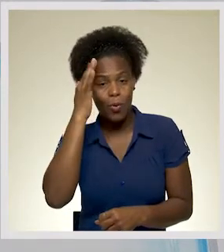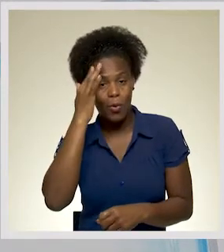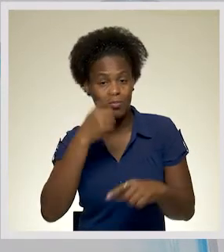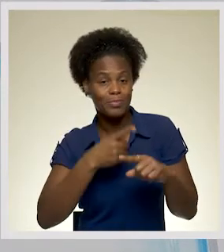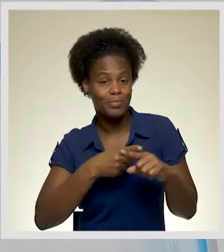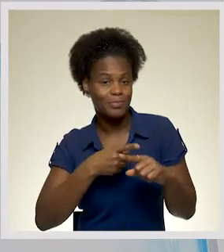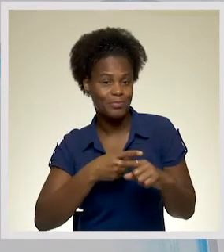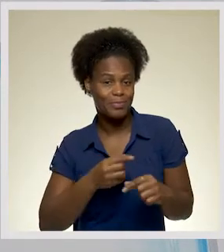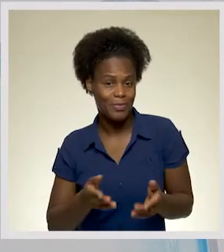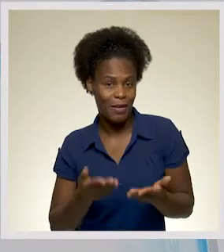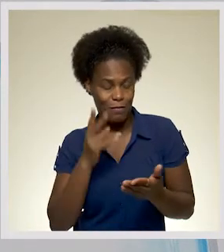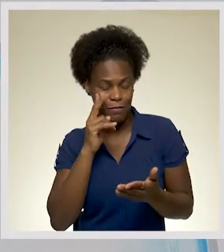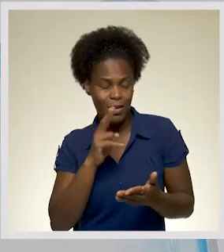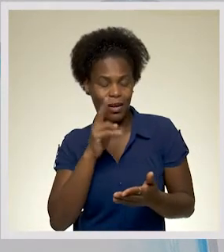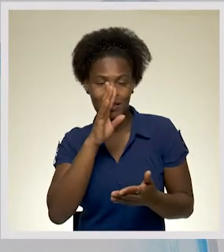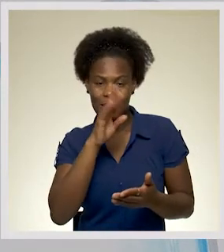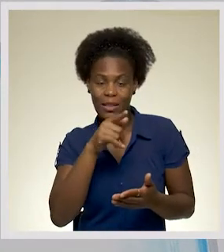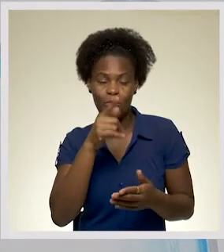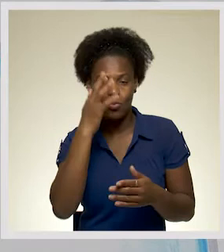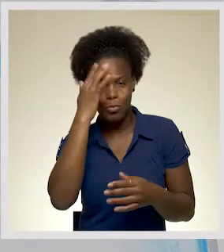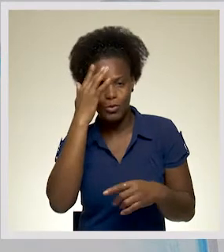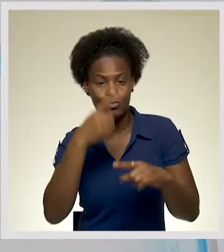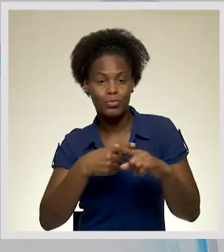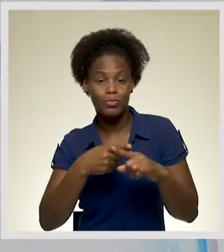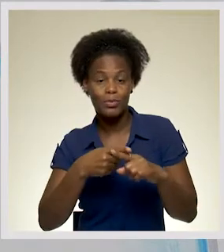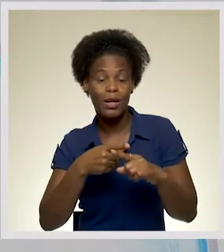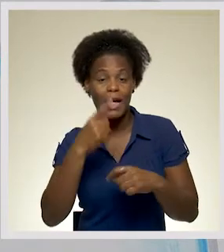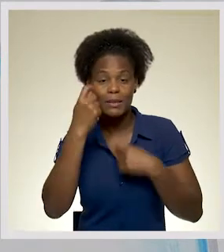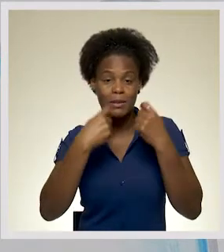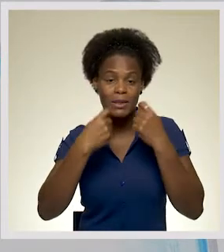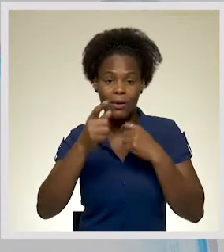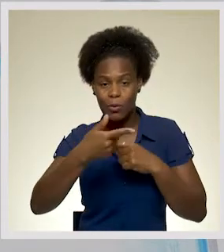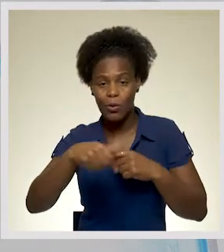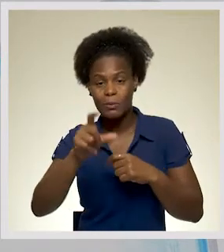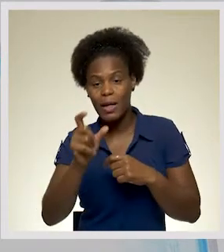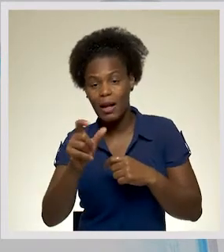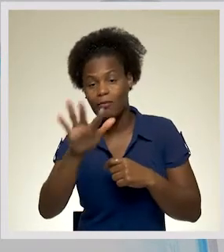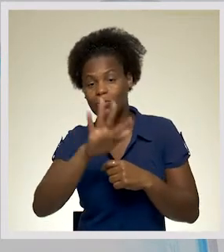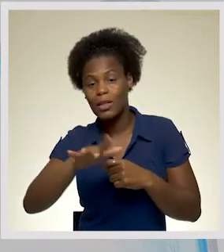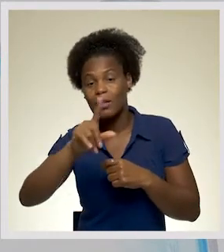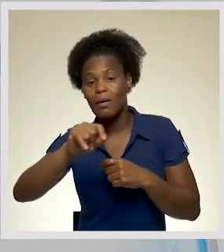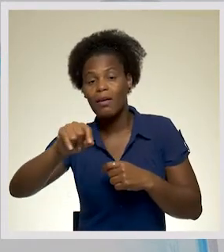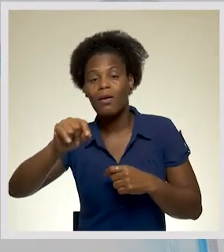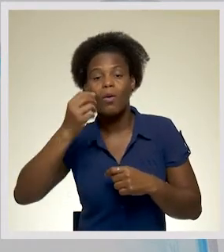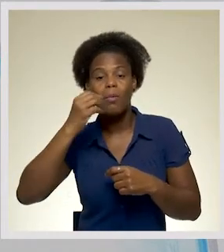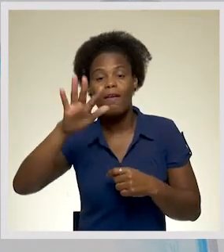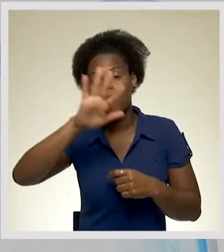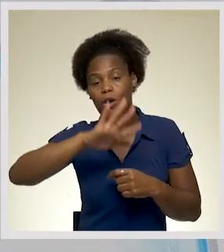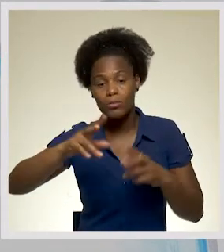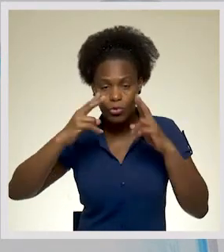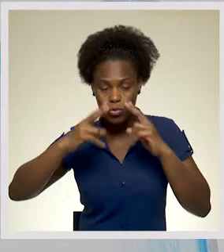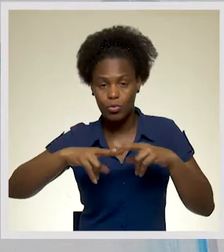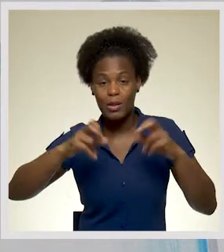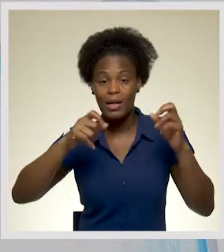os números multiplicativos, as expressões que nós utilizamos e a forma como nós descobrimos isso ao